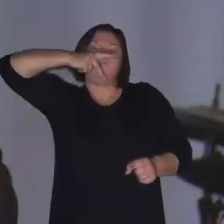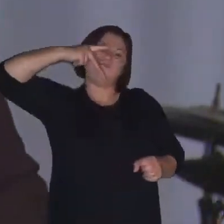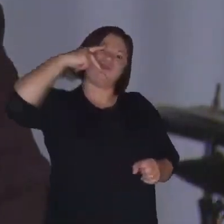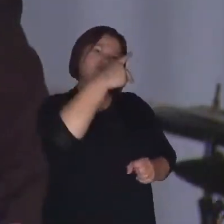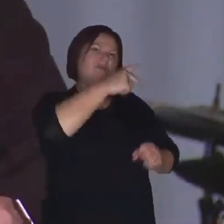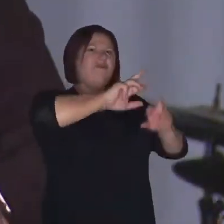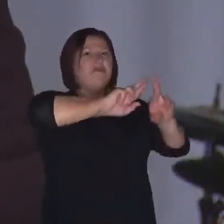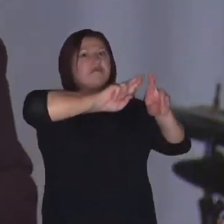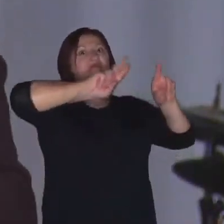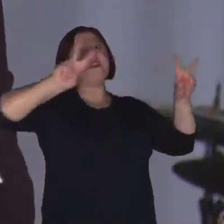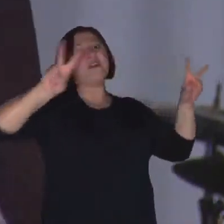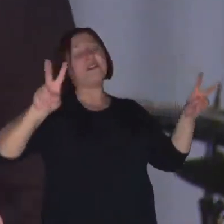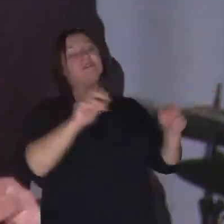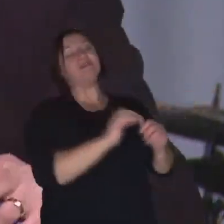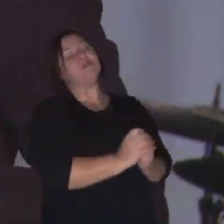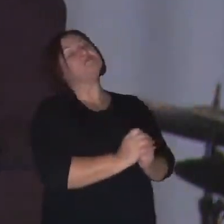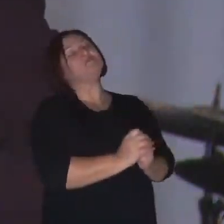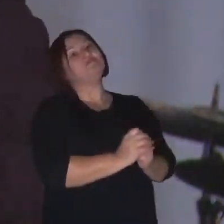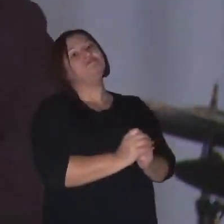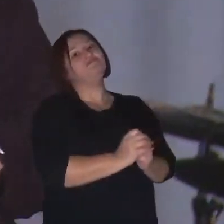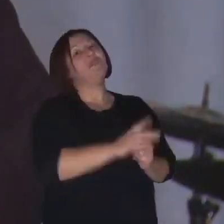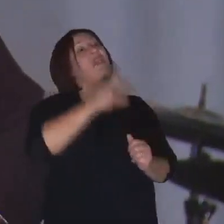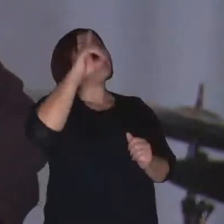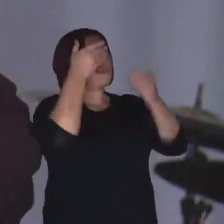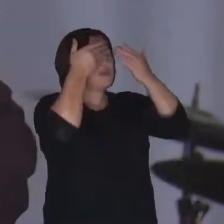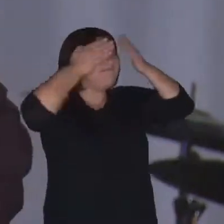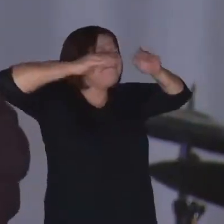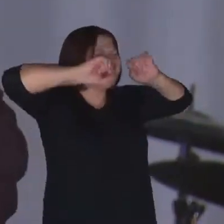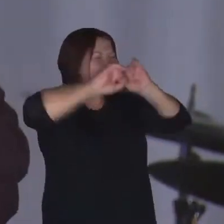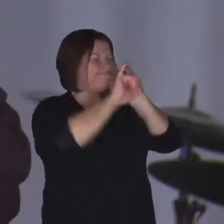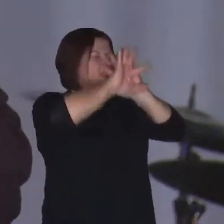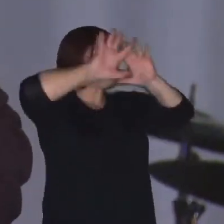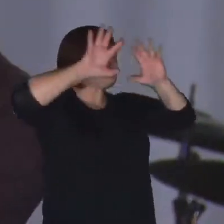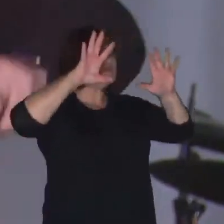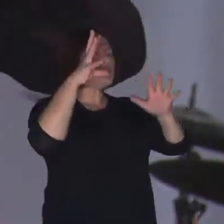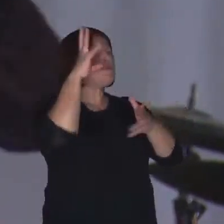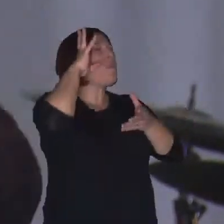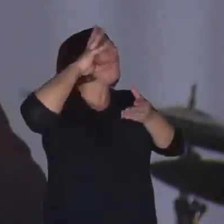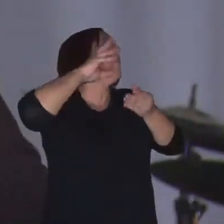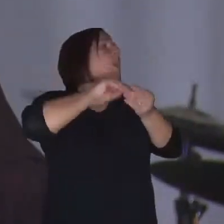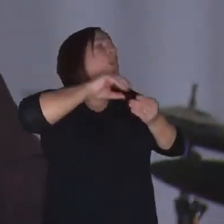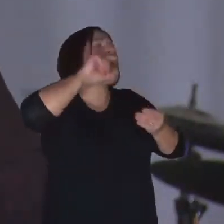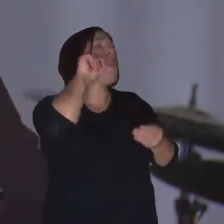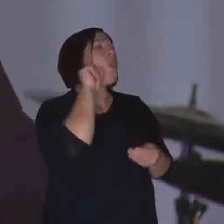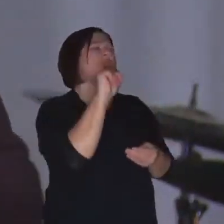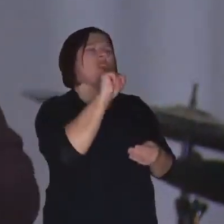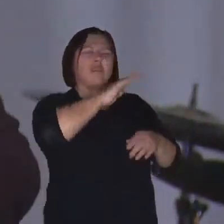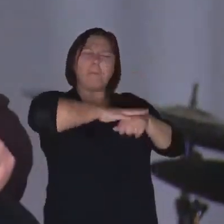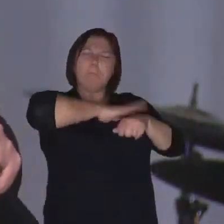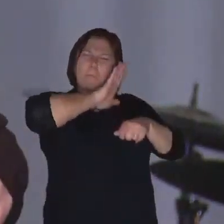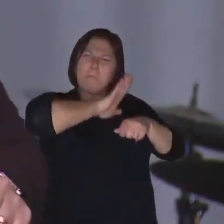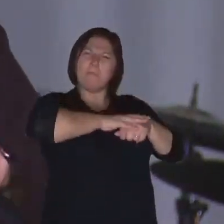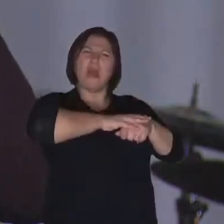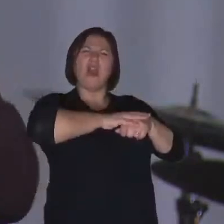de Deus entendesse que eles estavam em lugares altos, quanto mais o povo de Deus entendesse